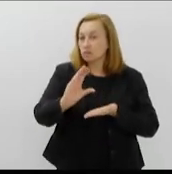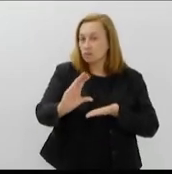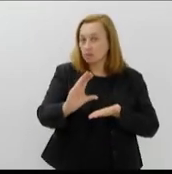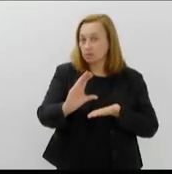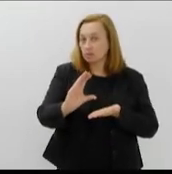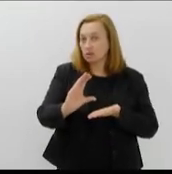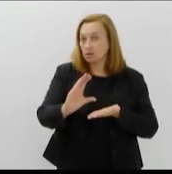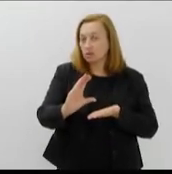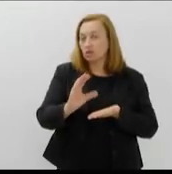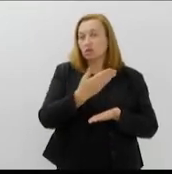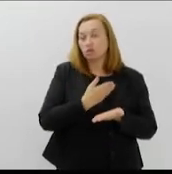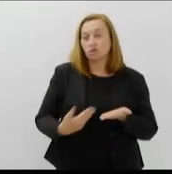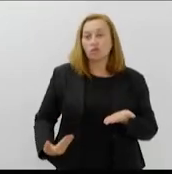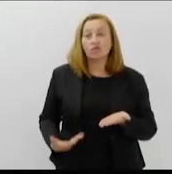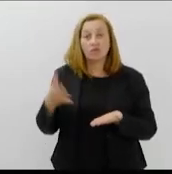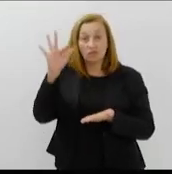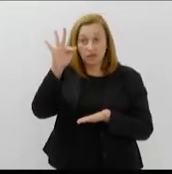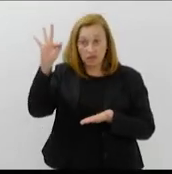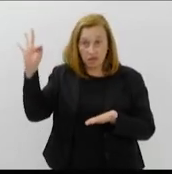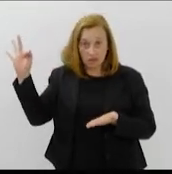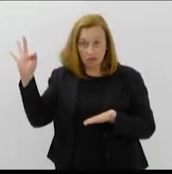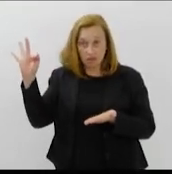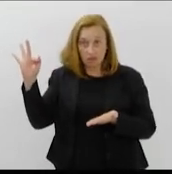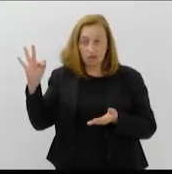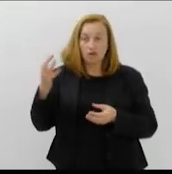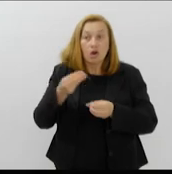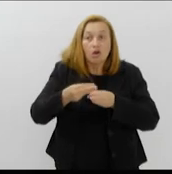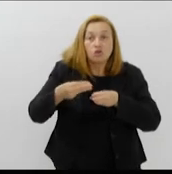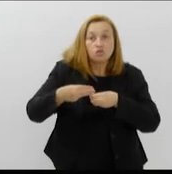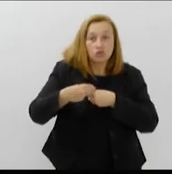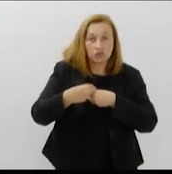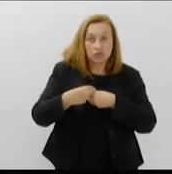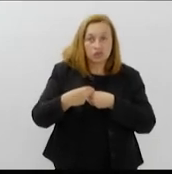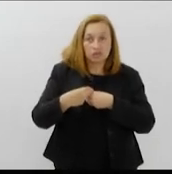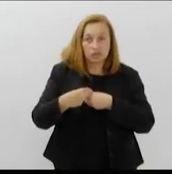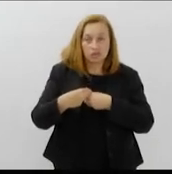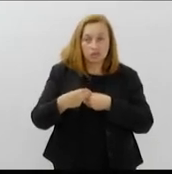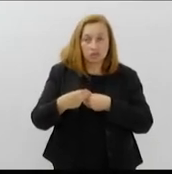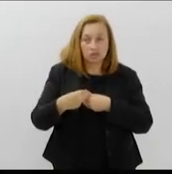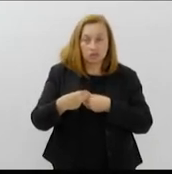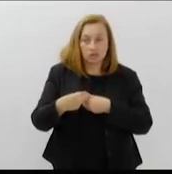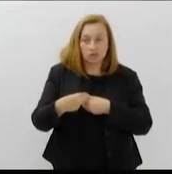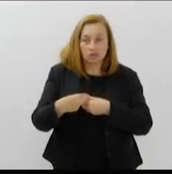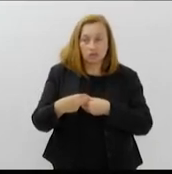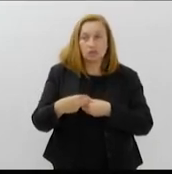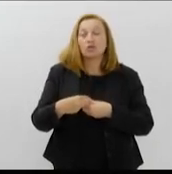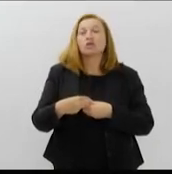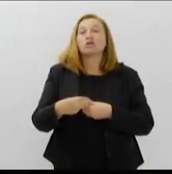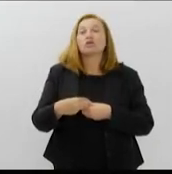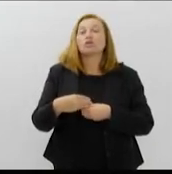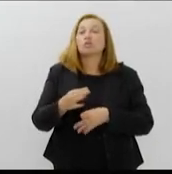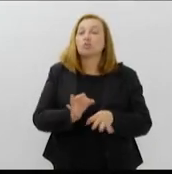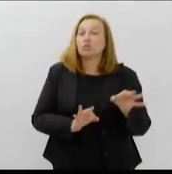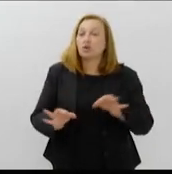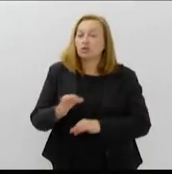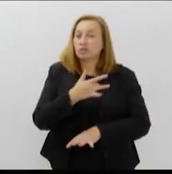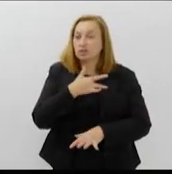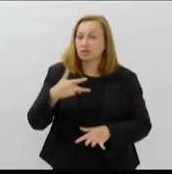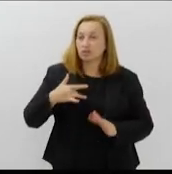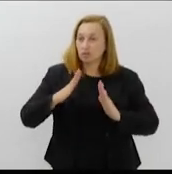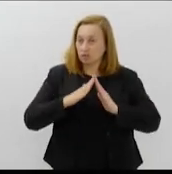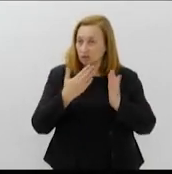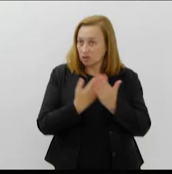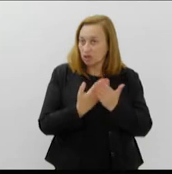orçamentário do governo federal aos municípios a título do programa de saúde nas escolas